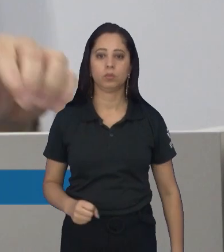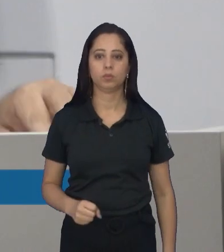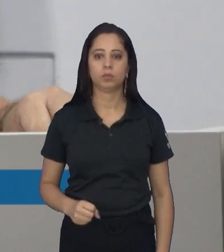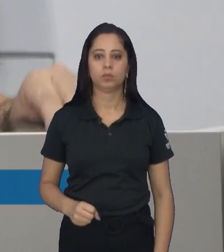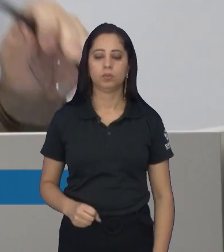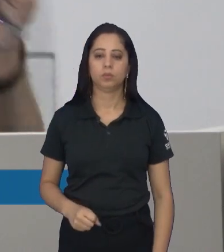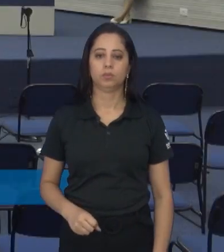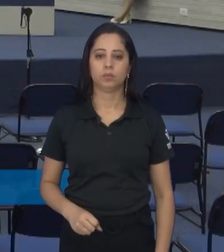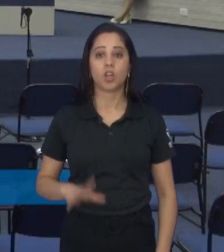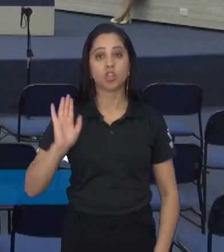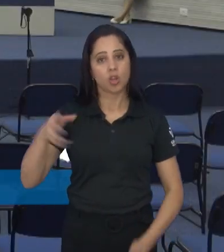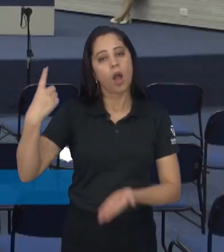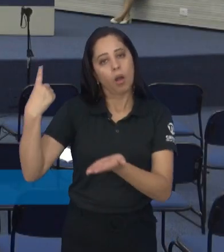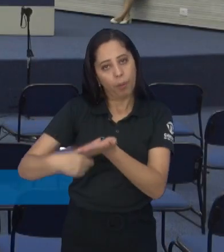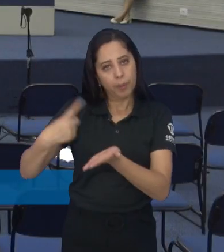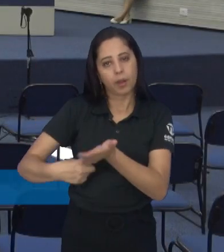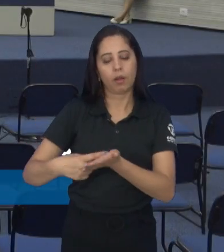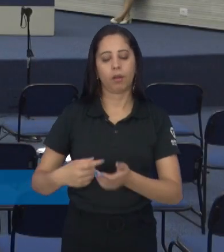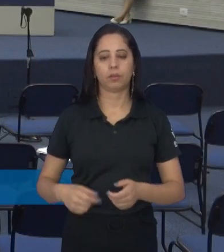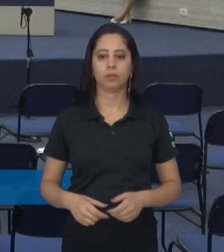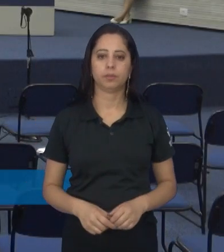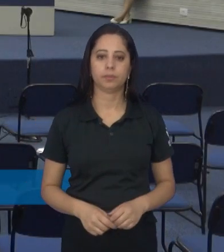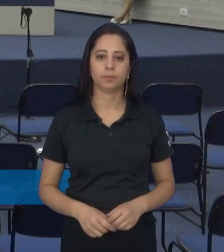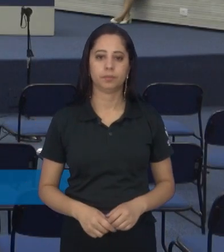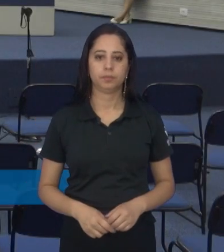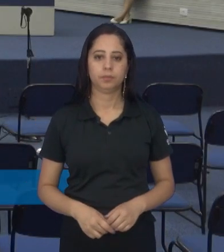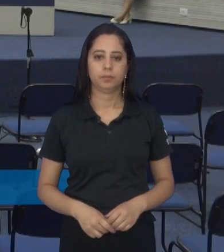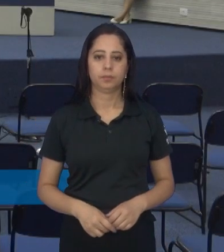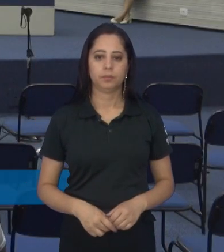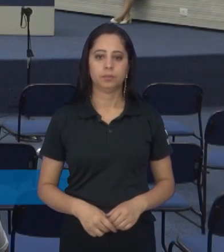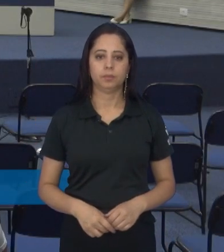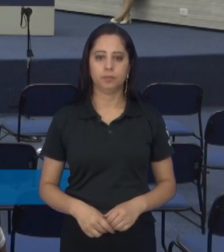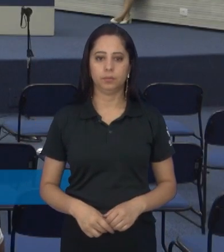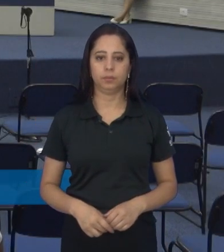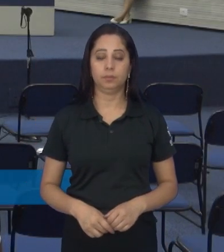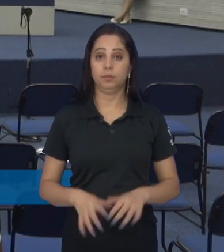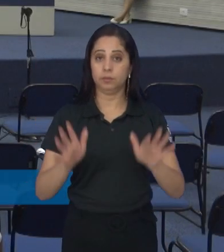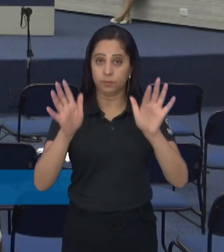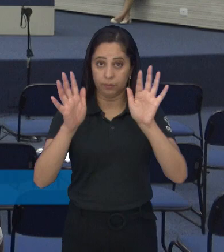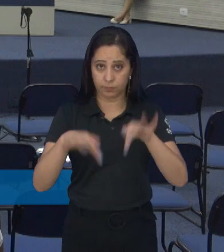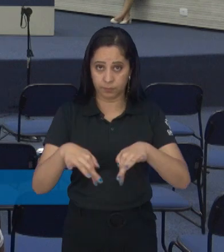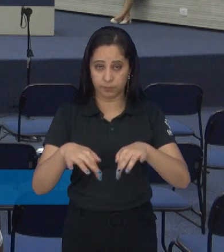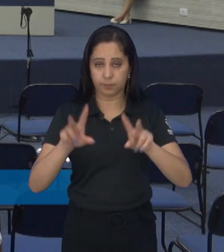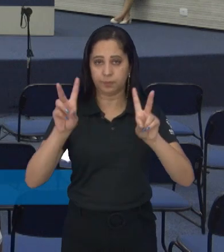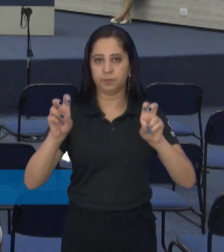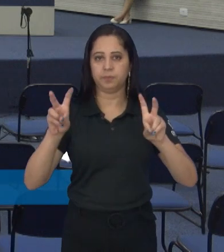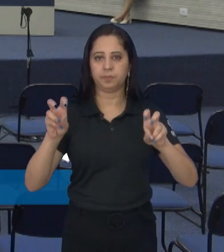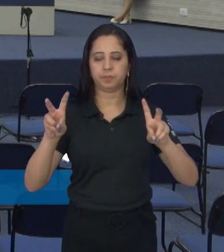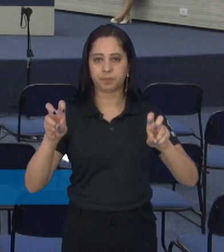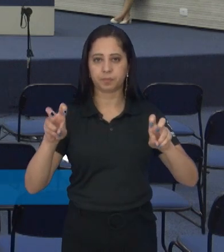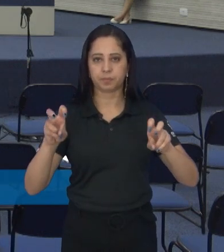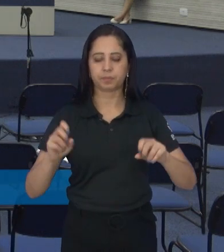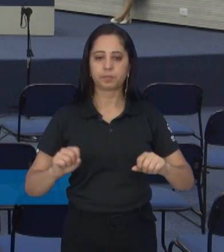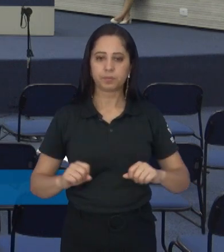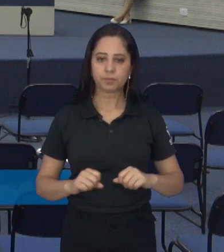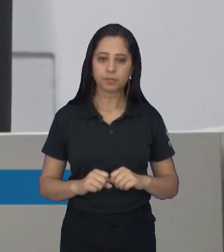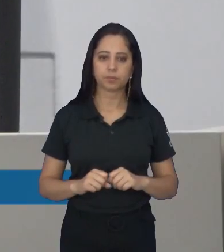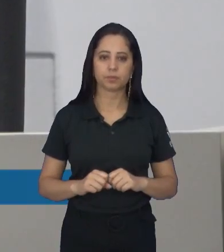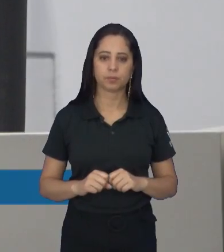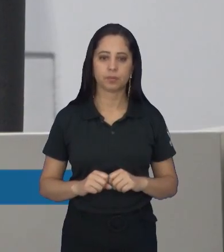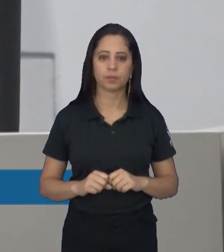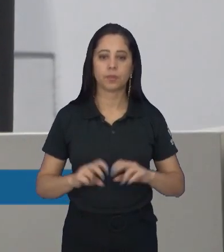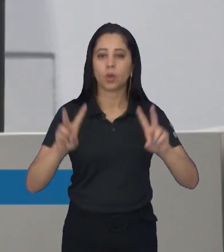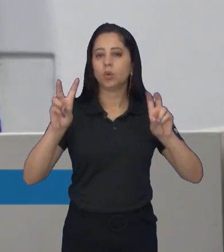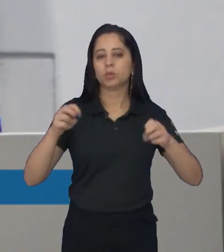a situação exatamente vamos lá e para terminar o apontamento do do Morais com relação